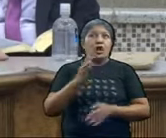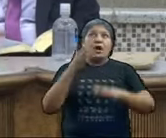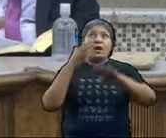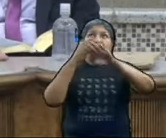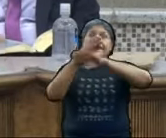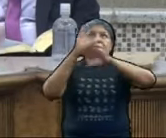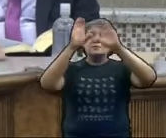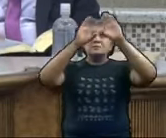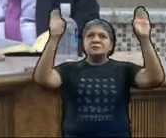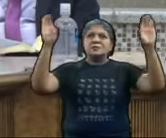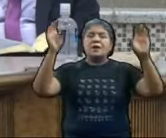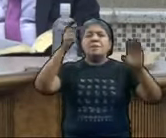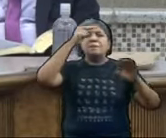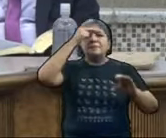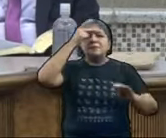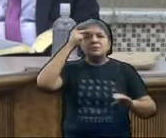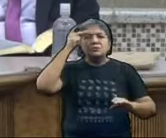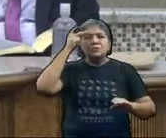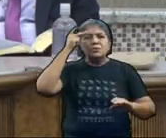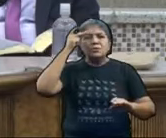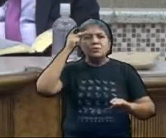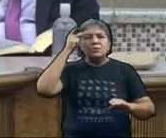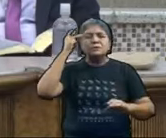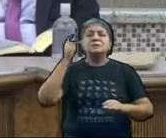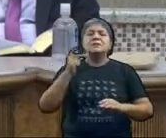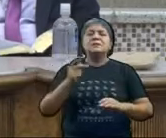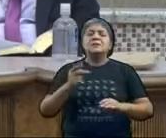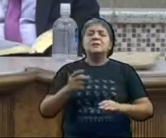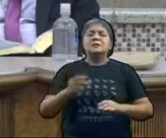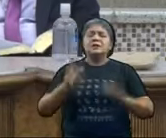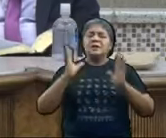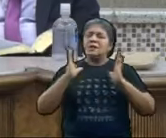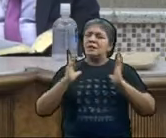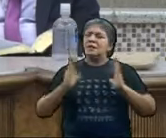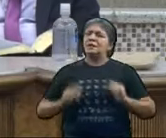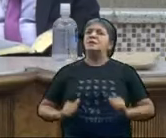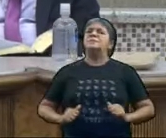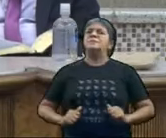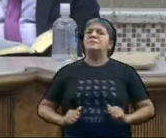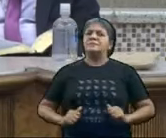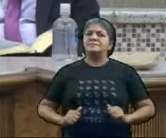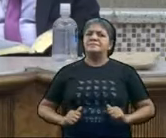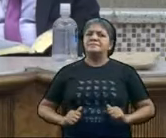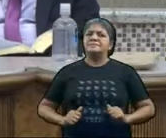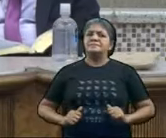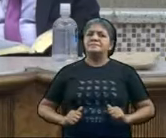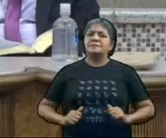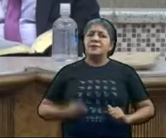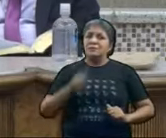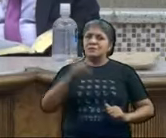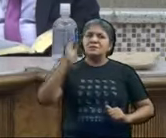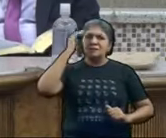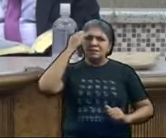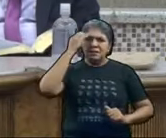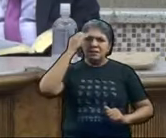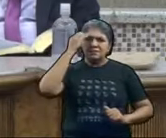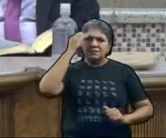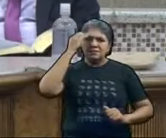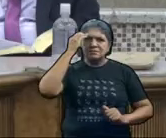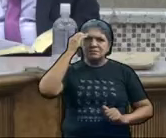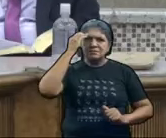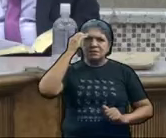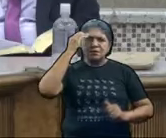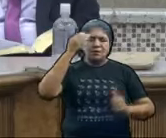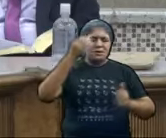diante do Senhor dos Exércitos. Você pode dizer amém por isso? Pode dizer amém, glória a Deus. Está claro que